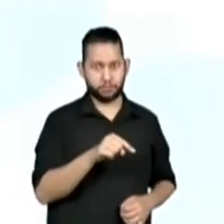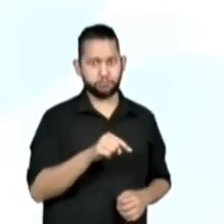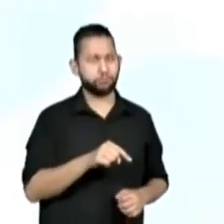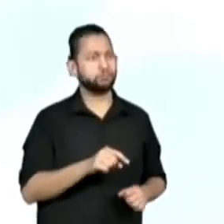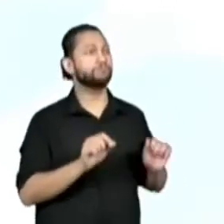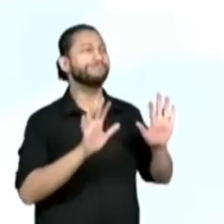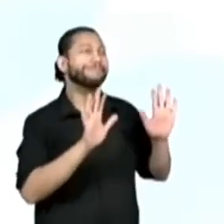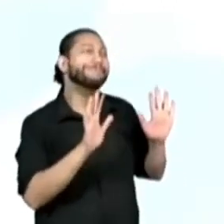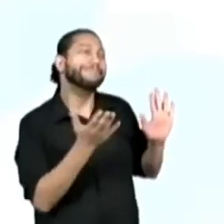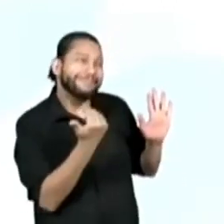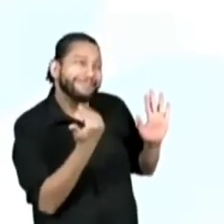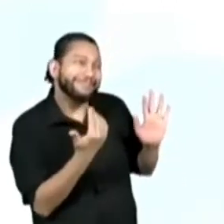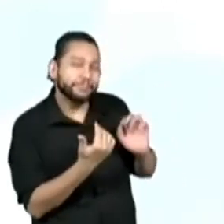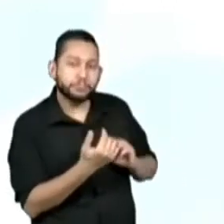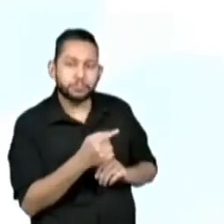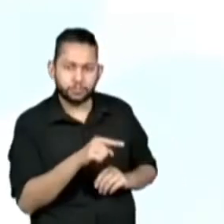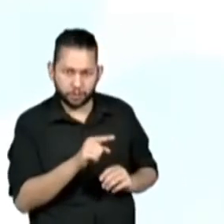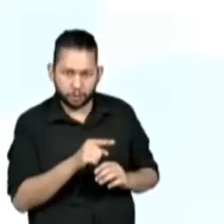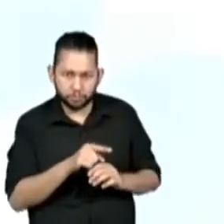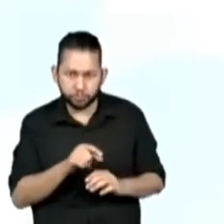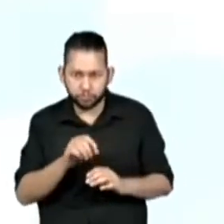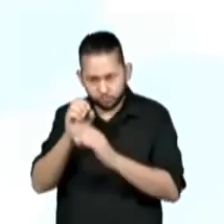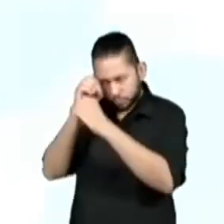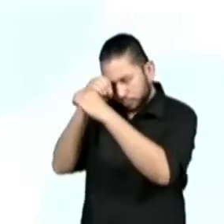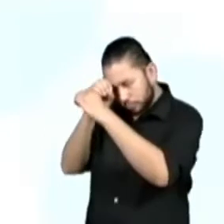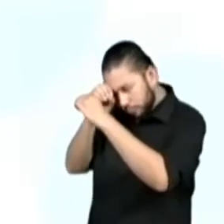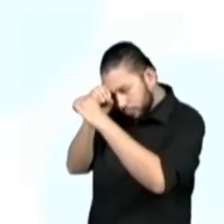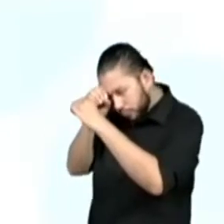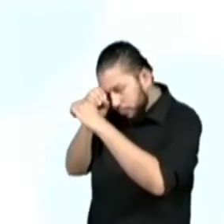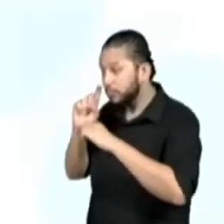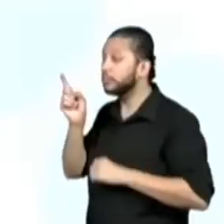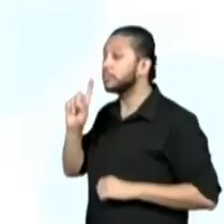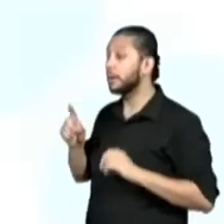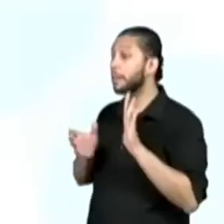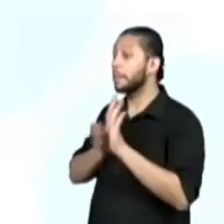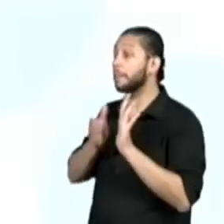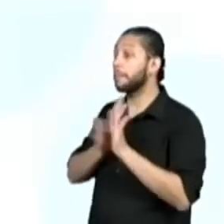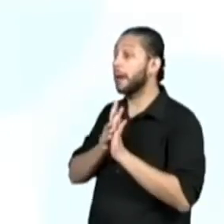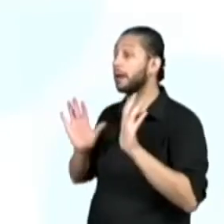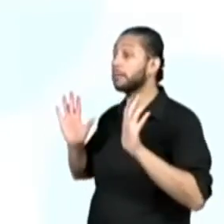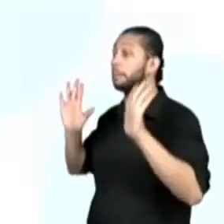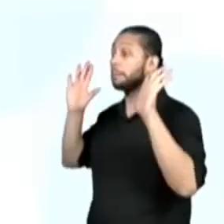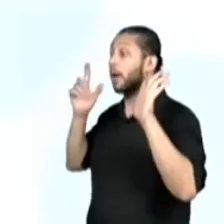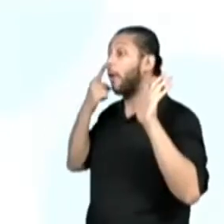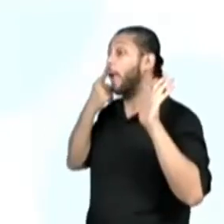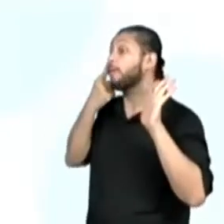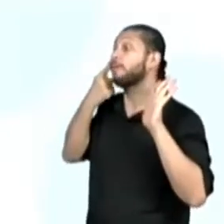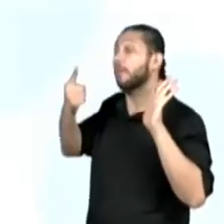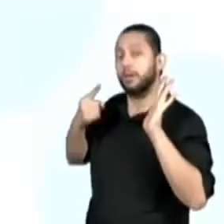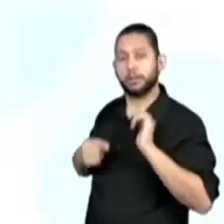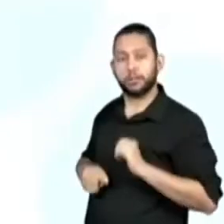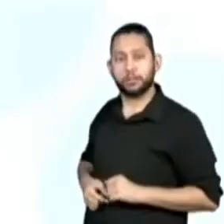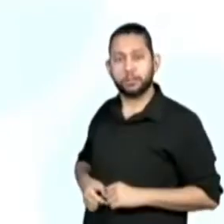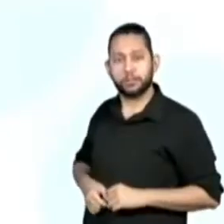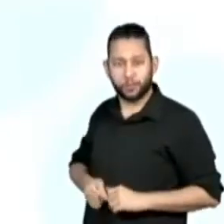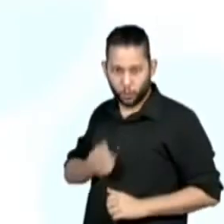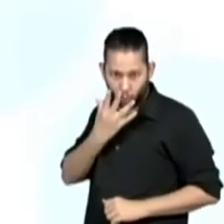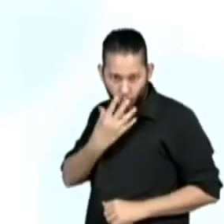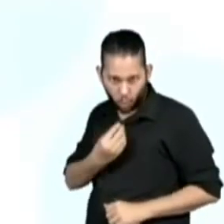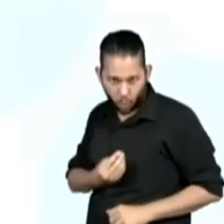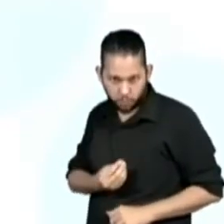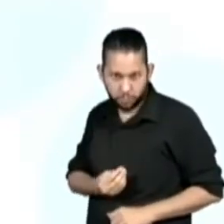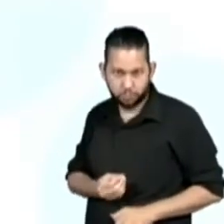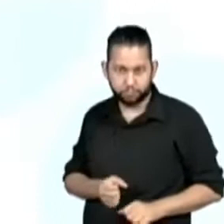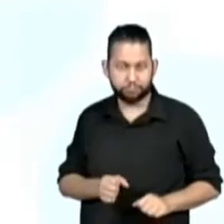que saibamos se és realmente nossa mamãezinha. O lobo não hesitou, colocou a pata sobre